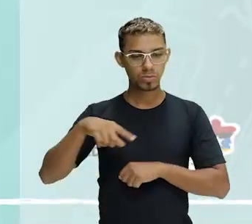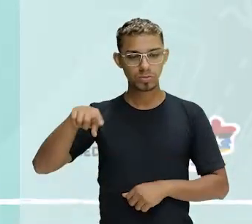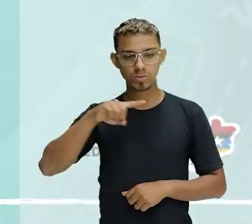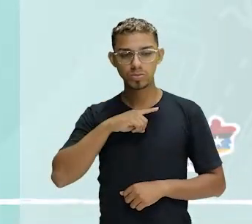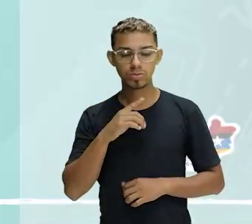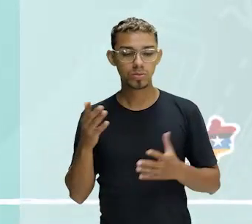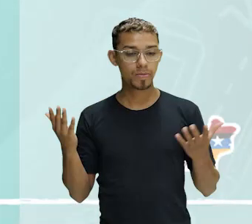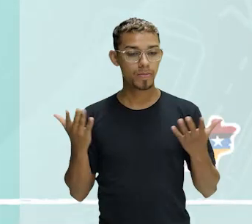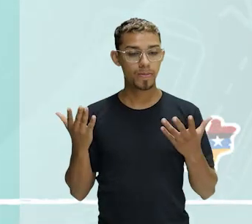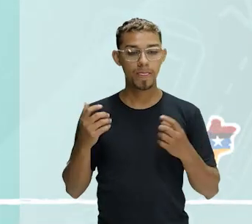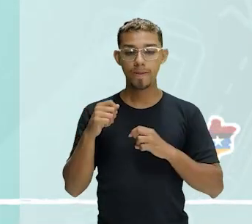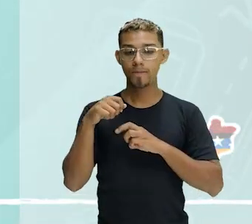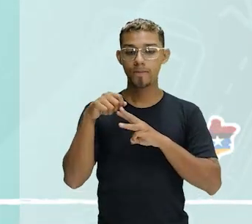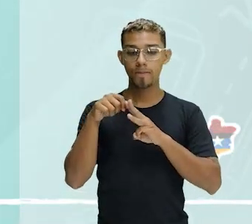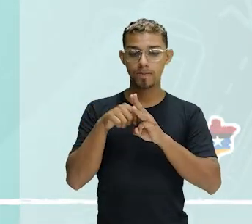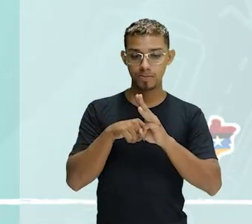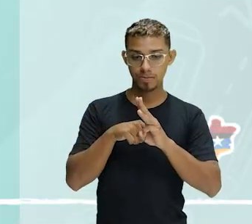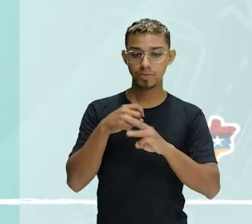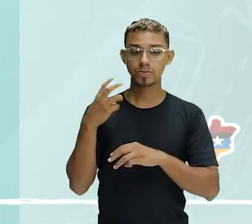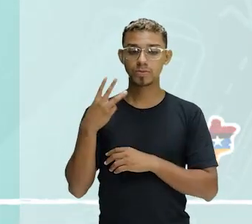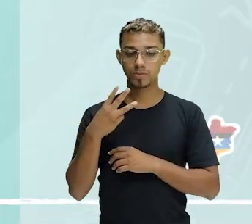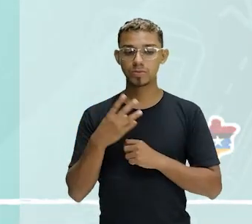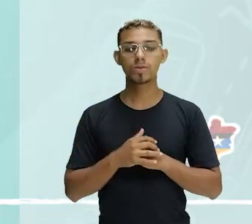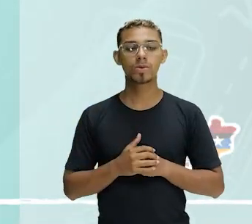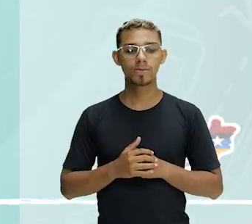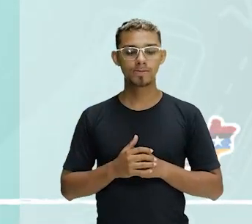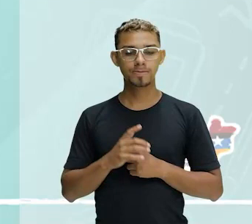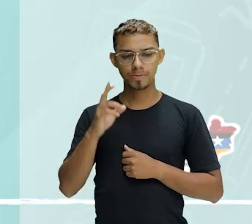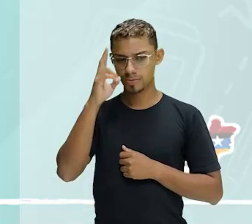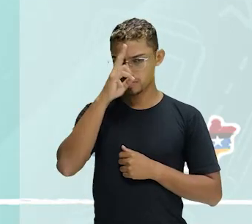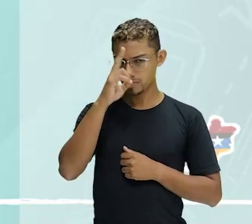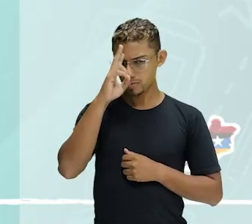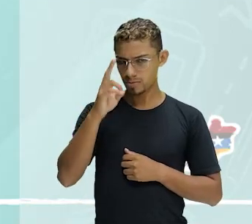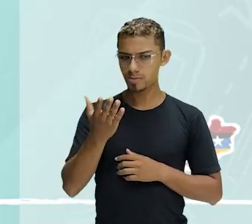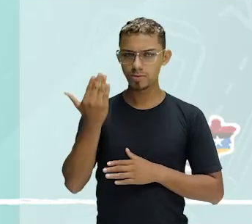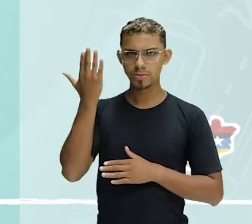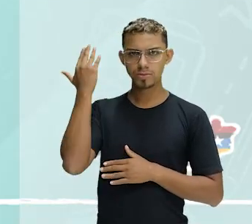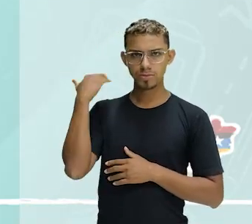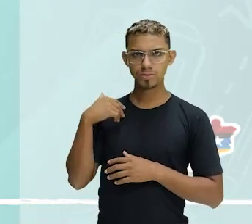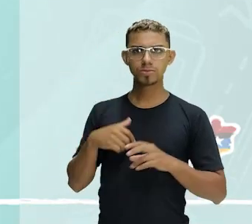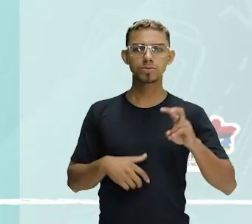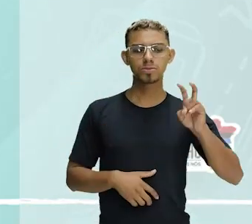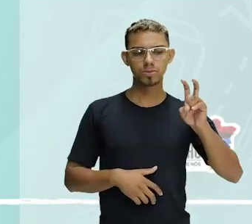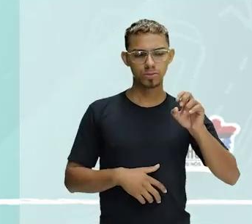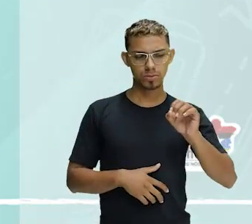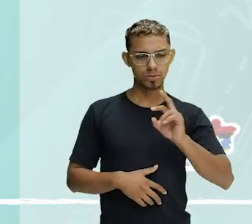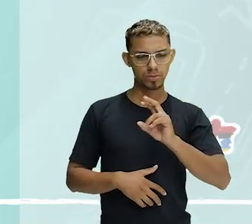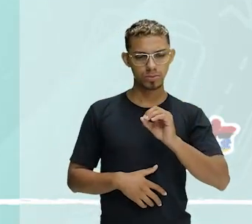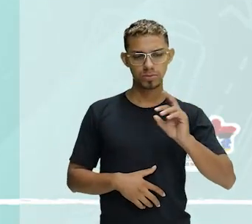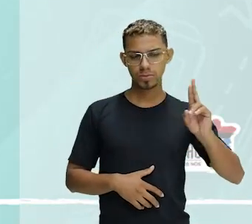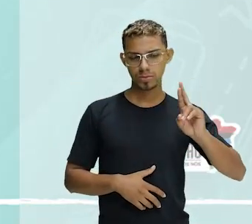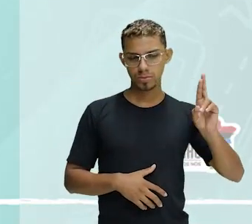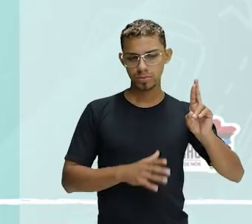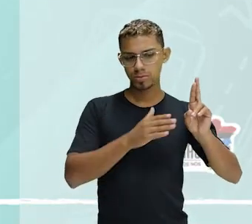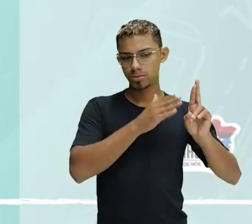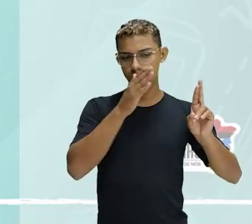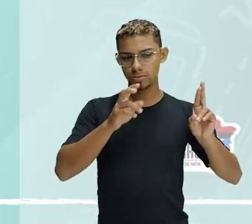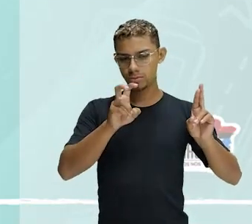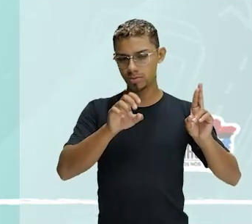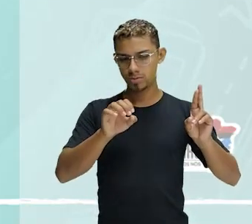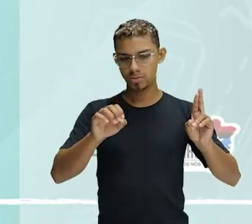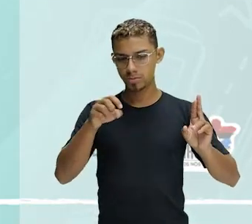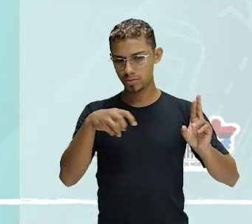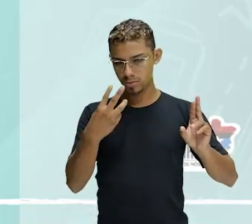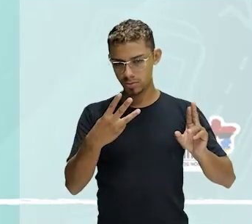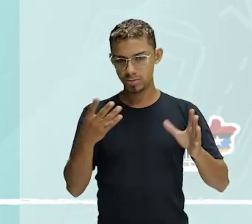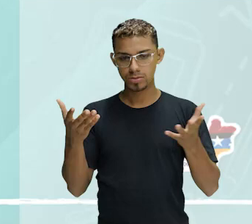Vamos ver agora, vamos fazer análise ao final do terceiro mês. Você lembra quanto é que a gente tinha? Lá no comecinho era 500, depois passou para